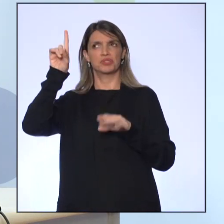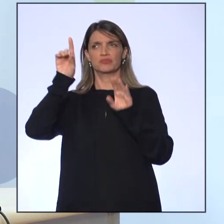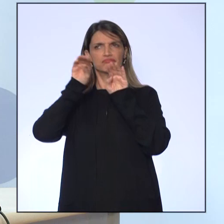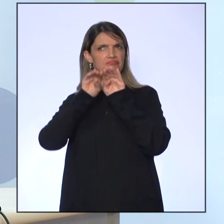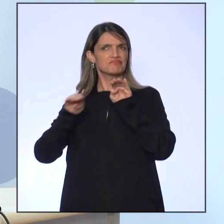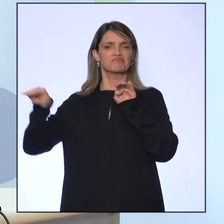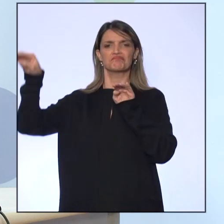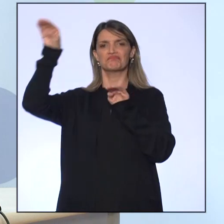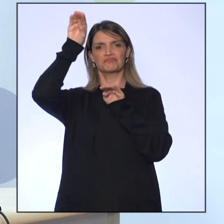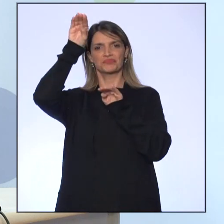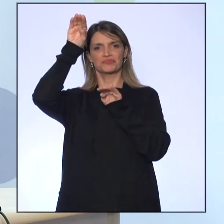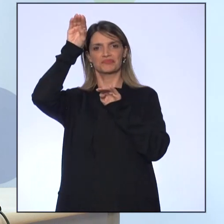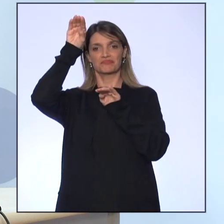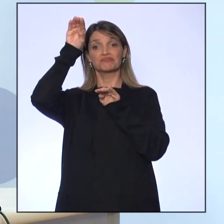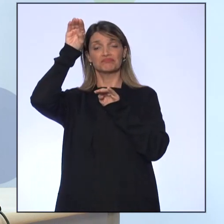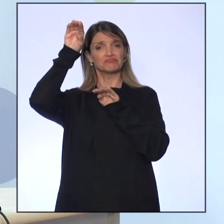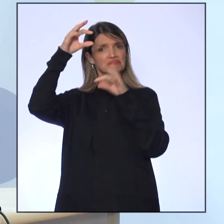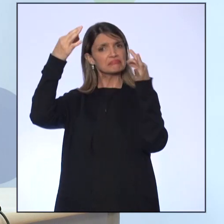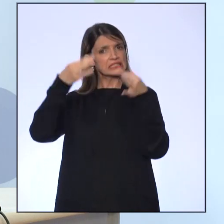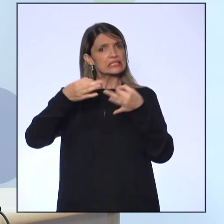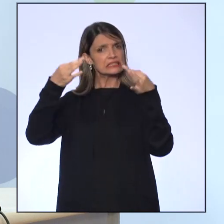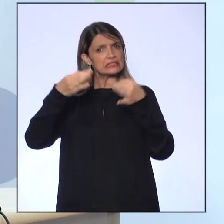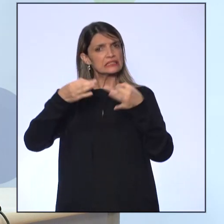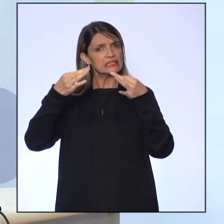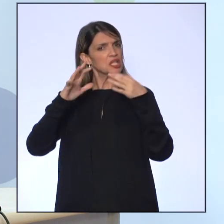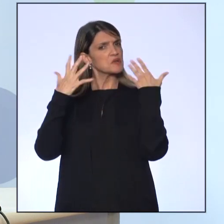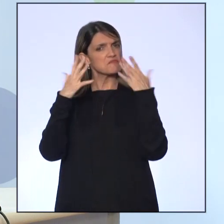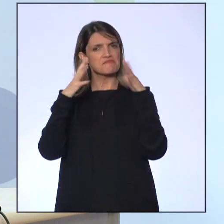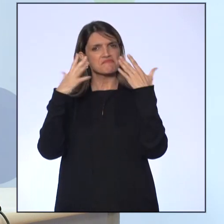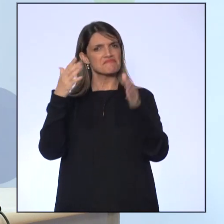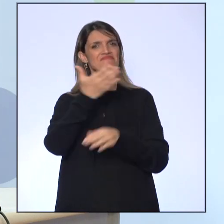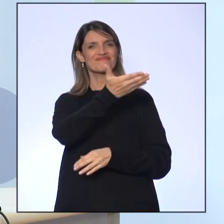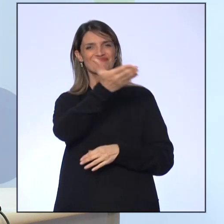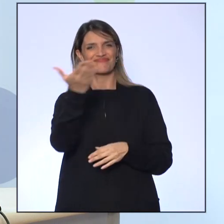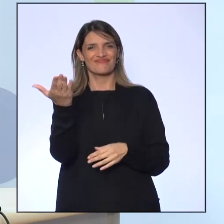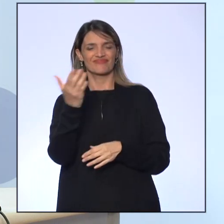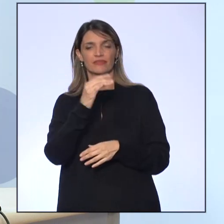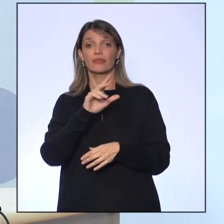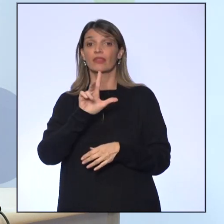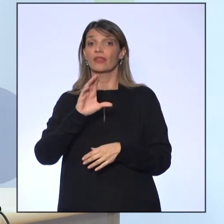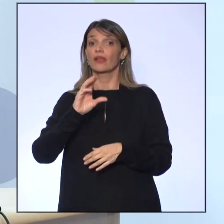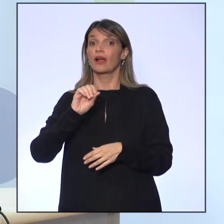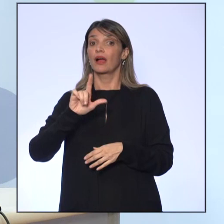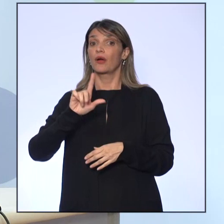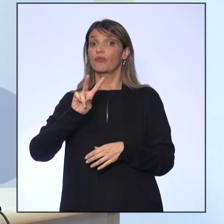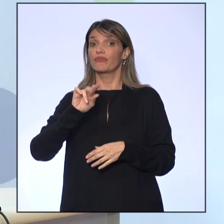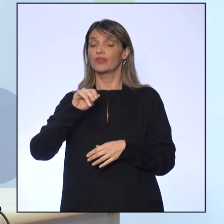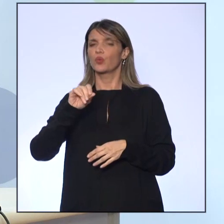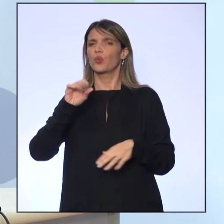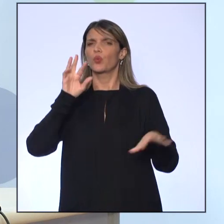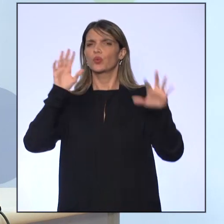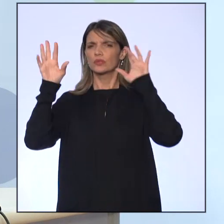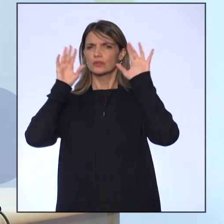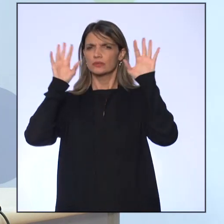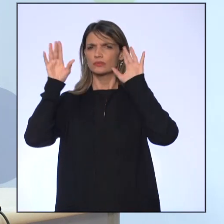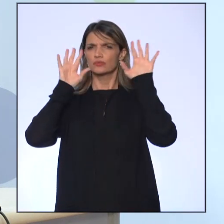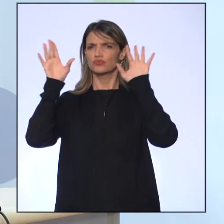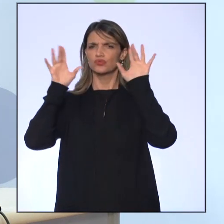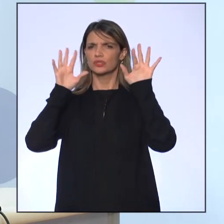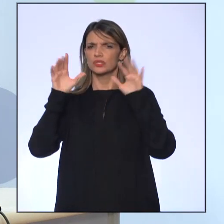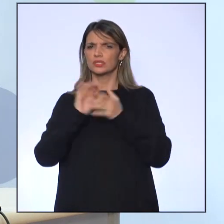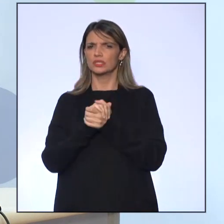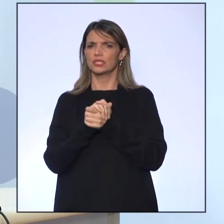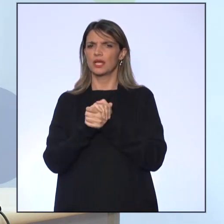É exatamente isso, está correto, parabéns. João Calvino, na sua teologia, onde ele resgata